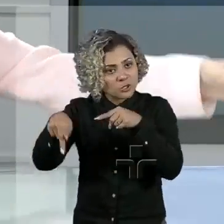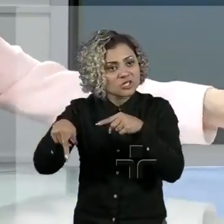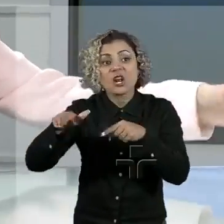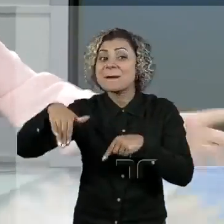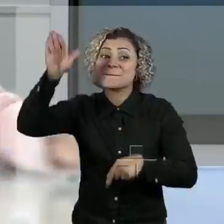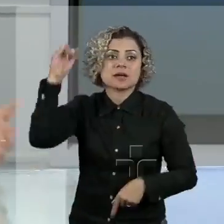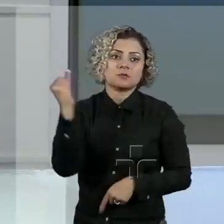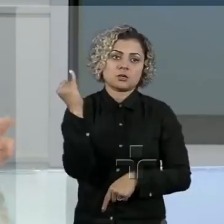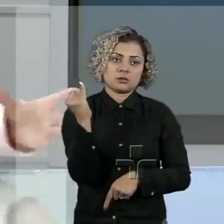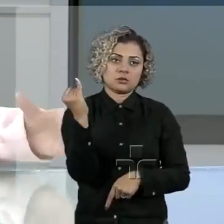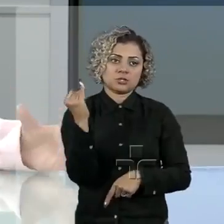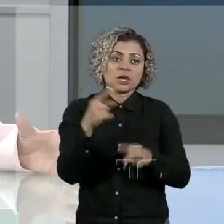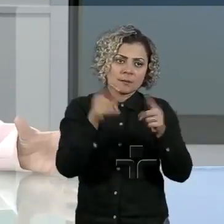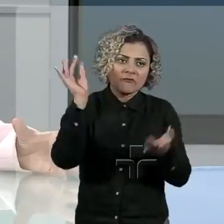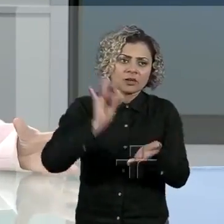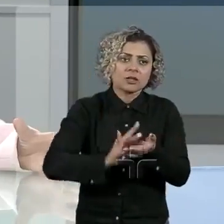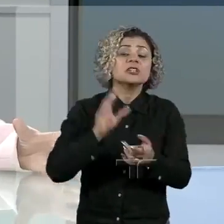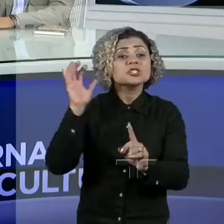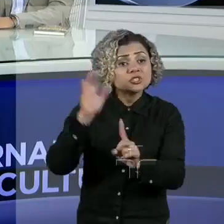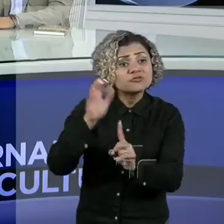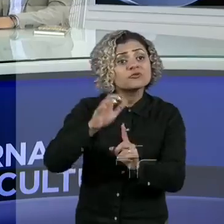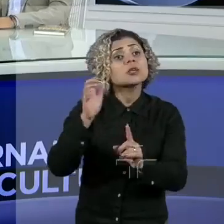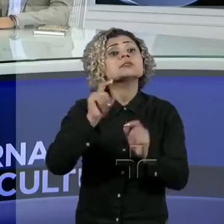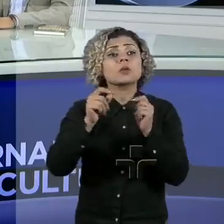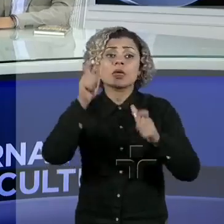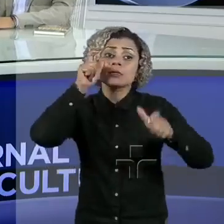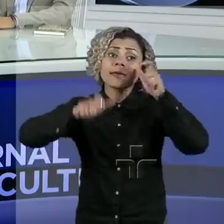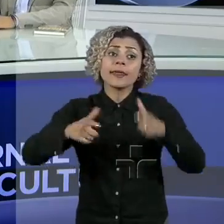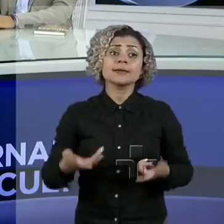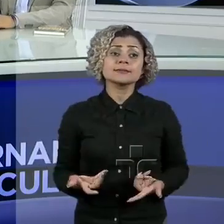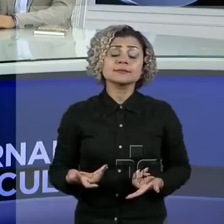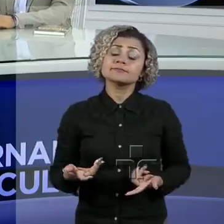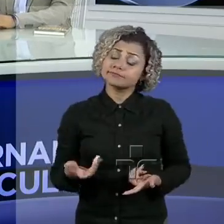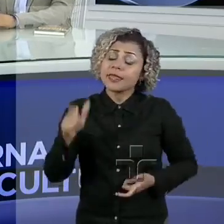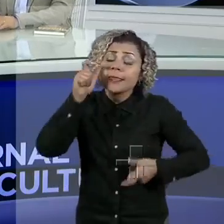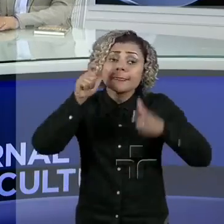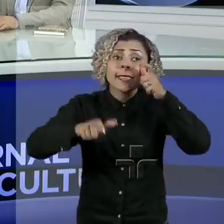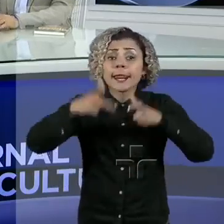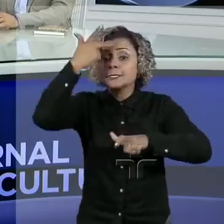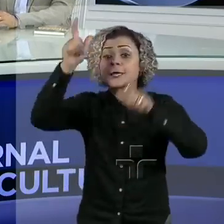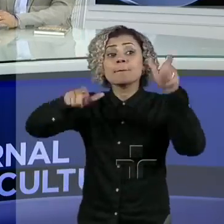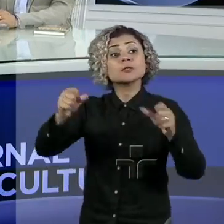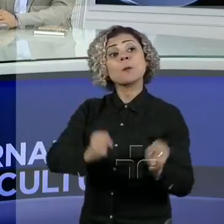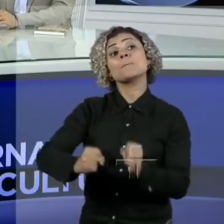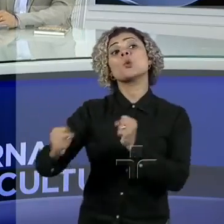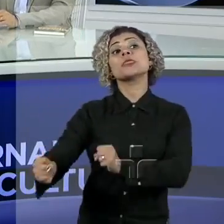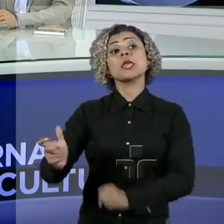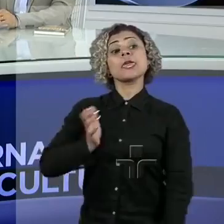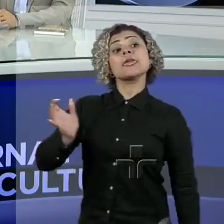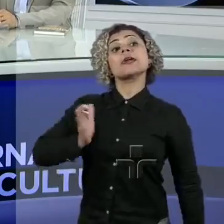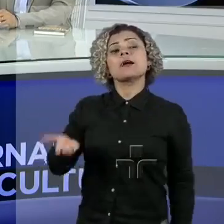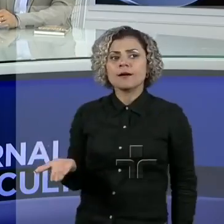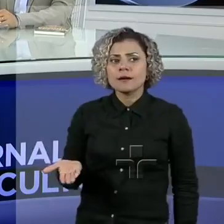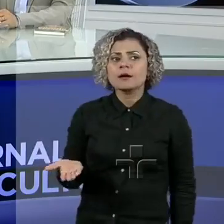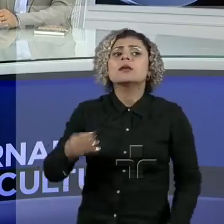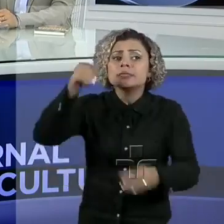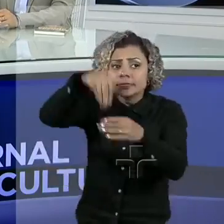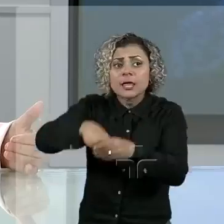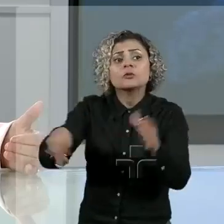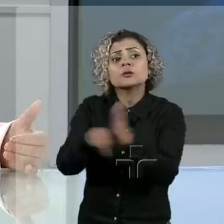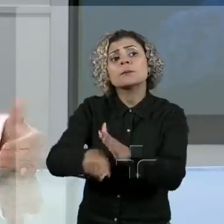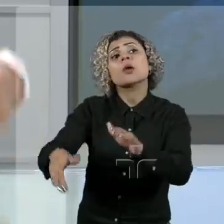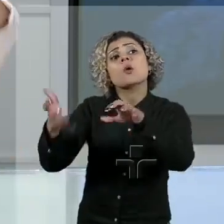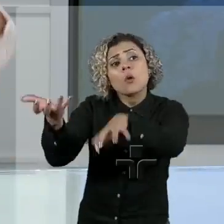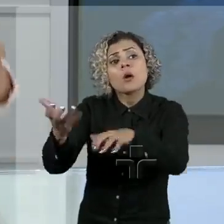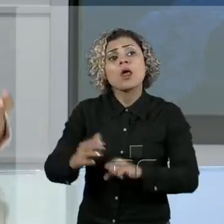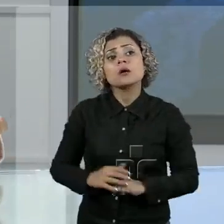necessária. Agora, efetivamente mexe com interesses. Mexe com interesses de pessoas poderosas, inclusive dentro do próprio